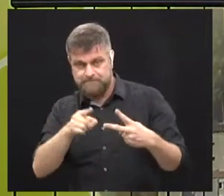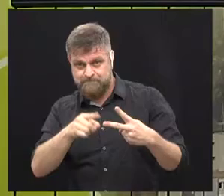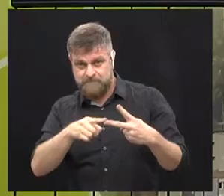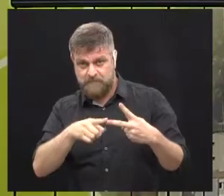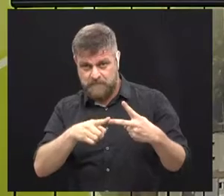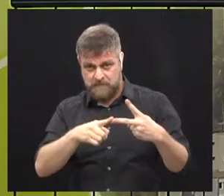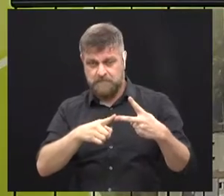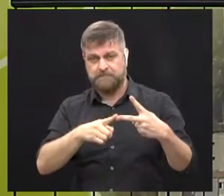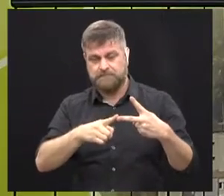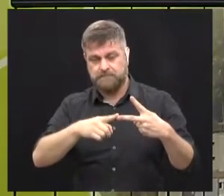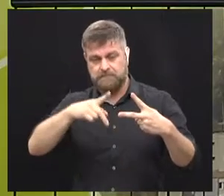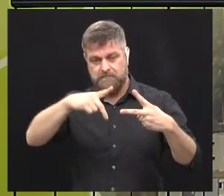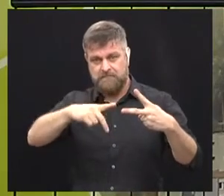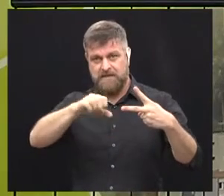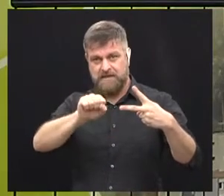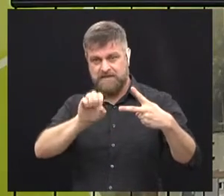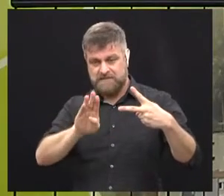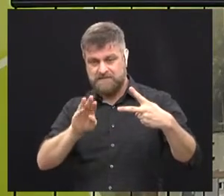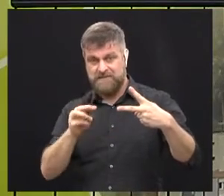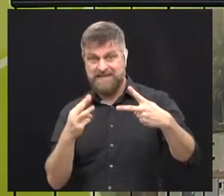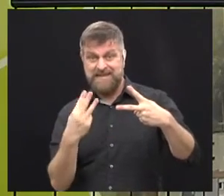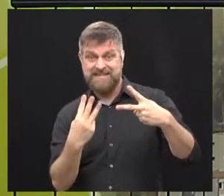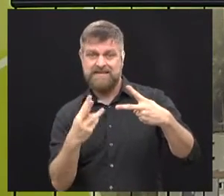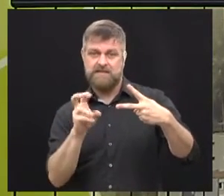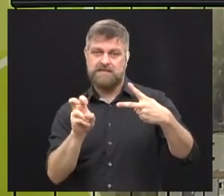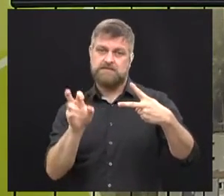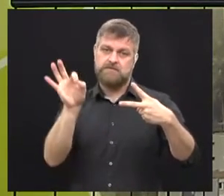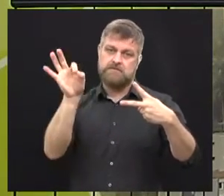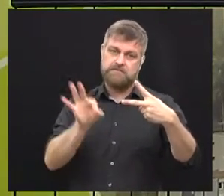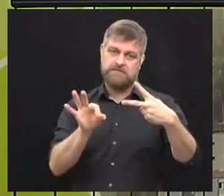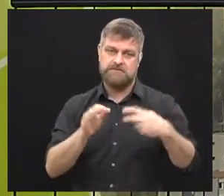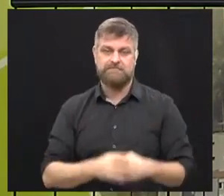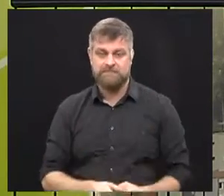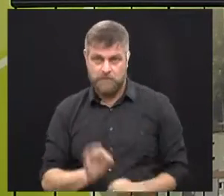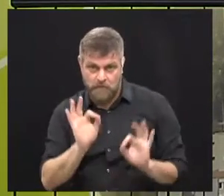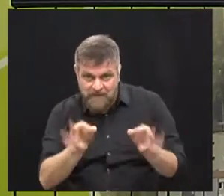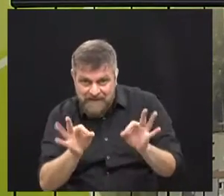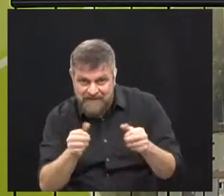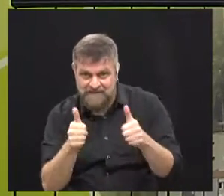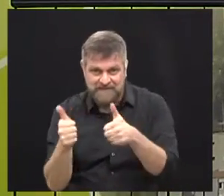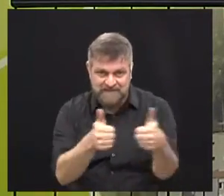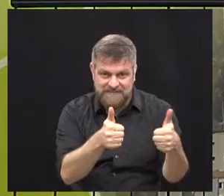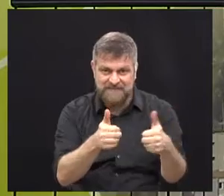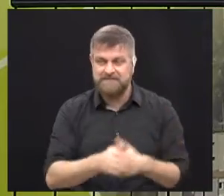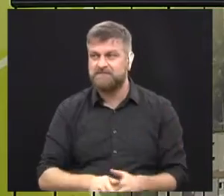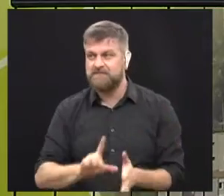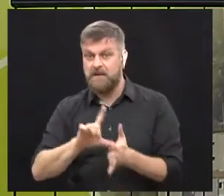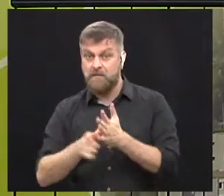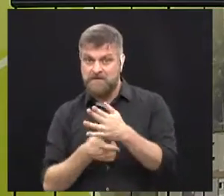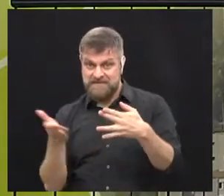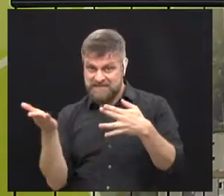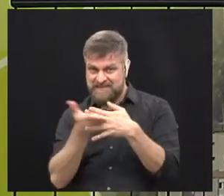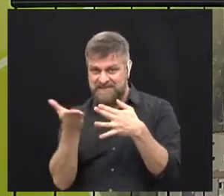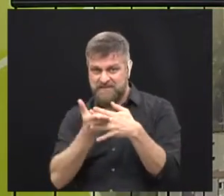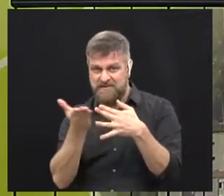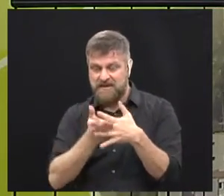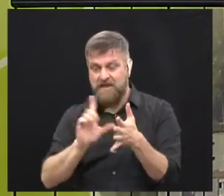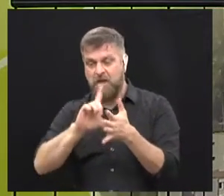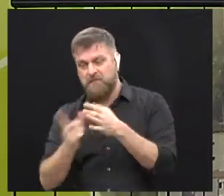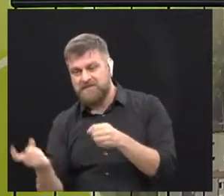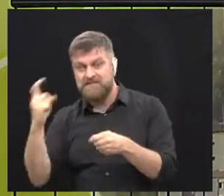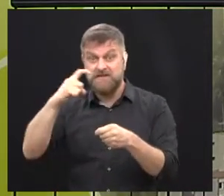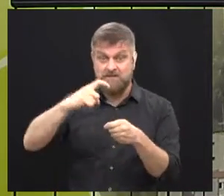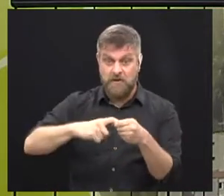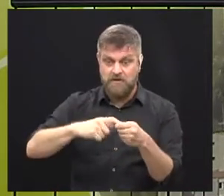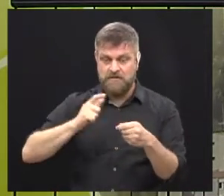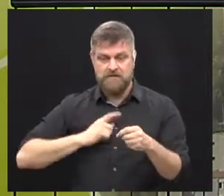venceu o Valadares Filho, do PSB, com 35% dos votos, tá certo? Seguinte, a gente vai fazer mais uma parada na